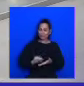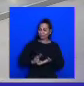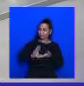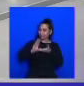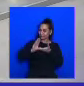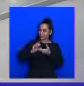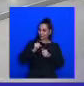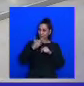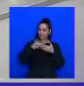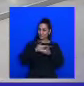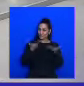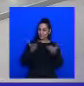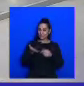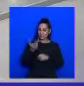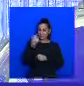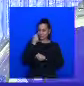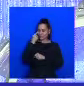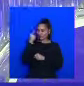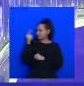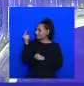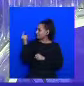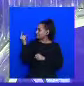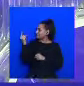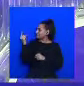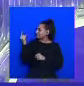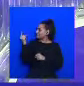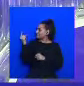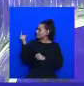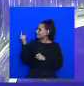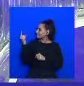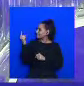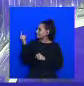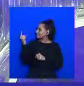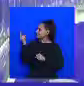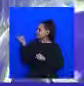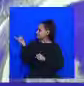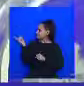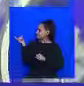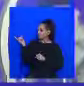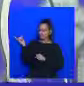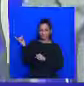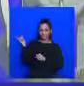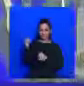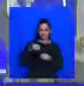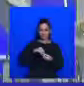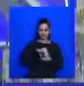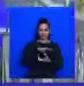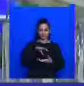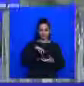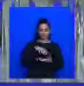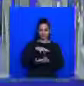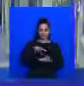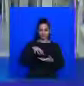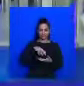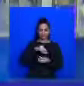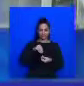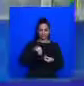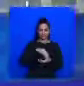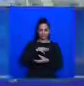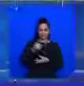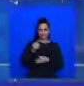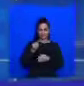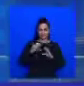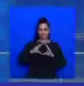Boa sorte para você. Bolas posicionadas. Valendo. Globo carregado,